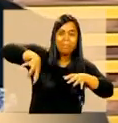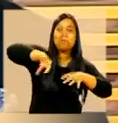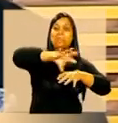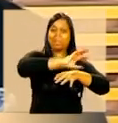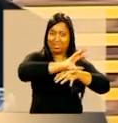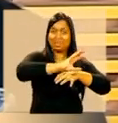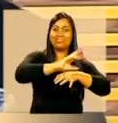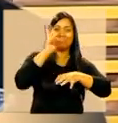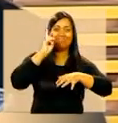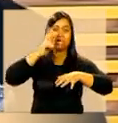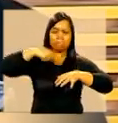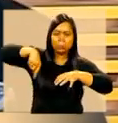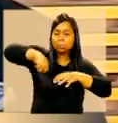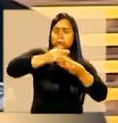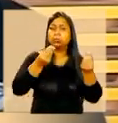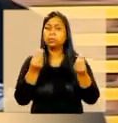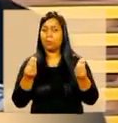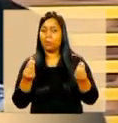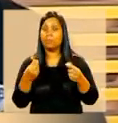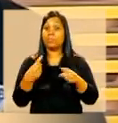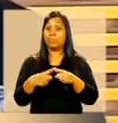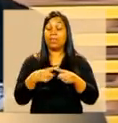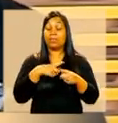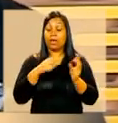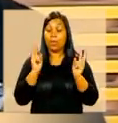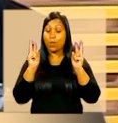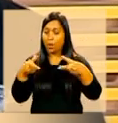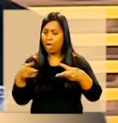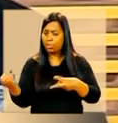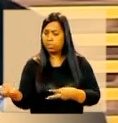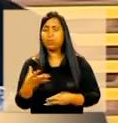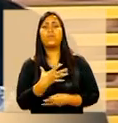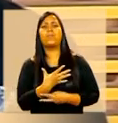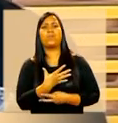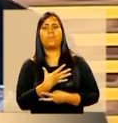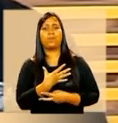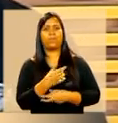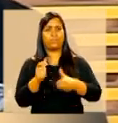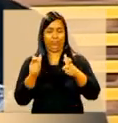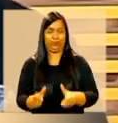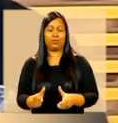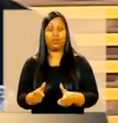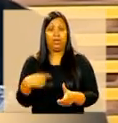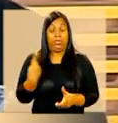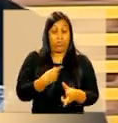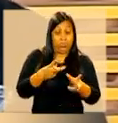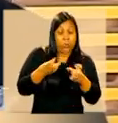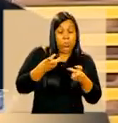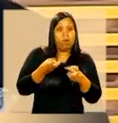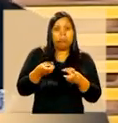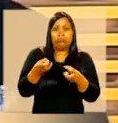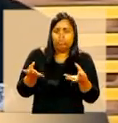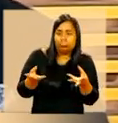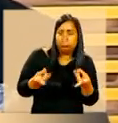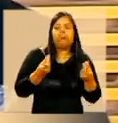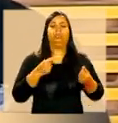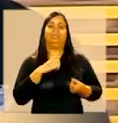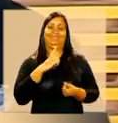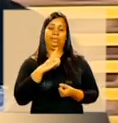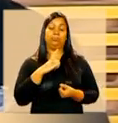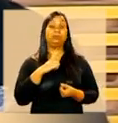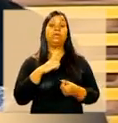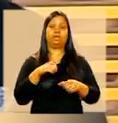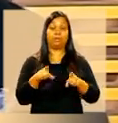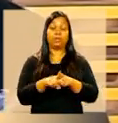gente faz isso, a gente lança um novo olhar sobre esse espaço e aí a gente percebe o quão rico ele é. Então, o